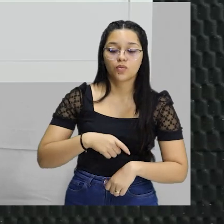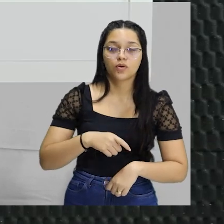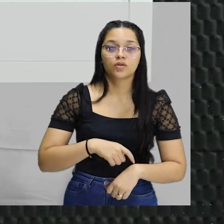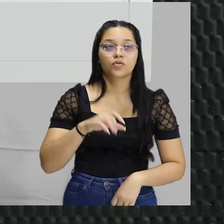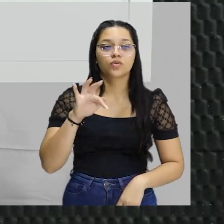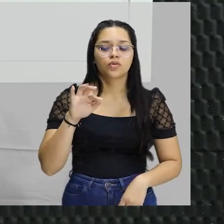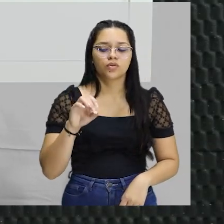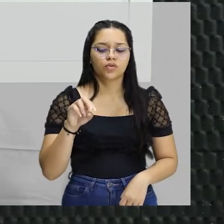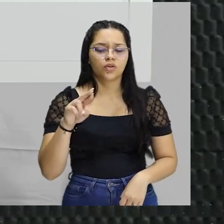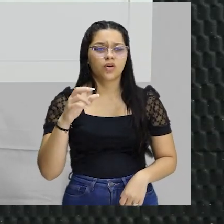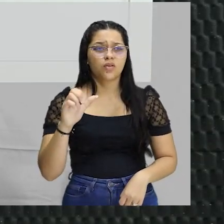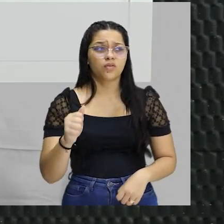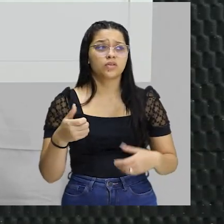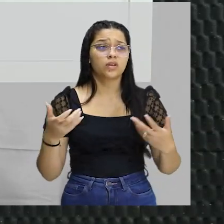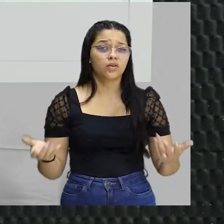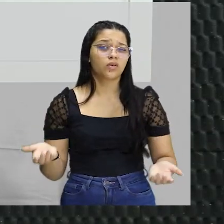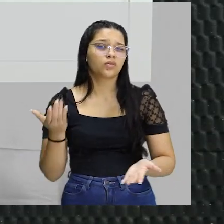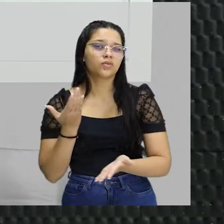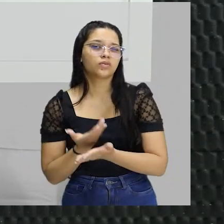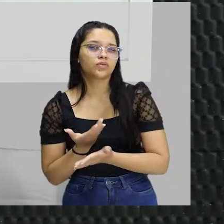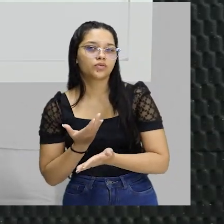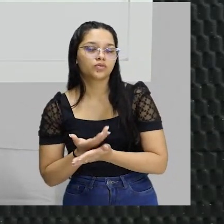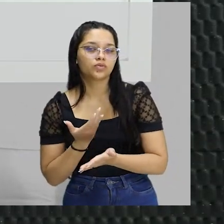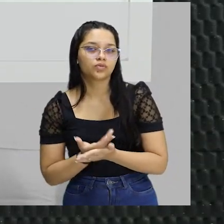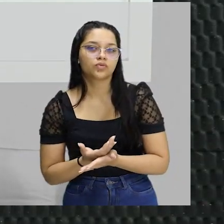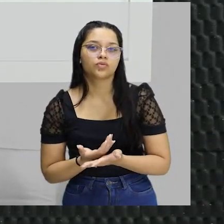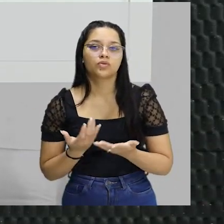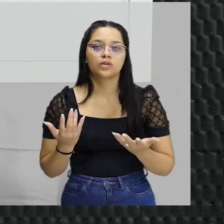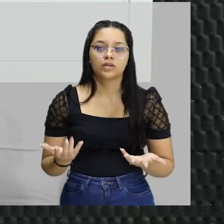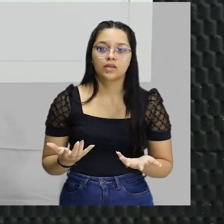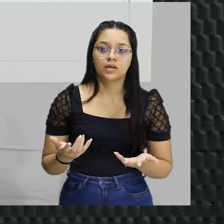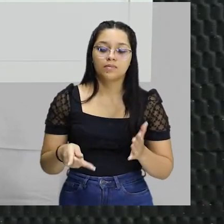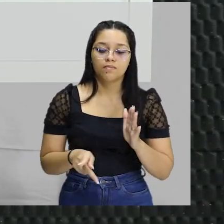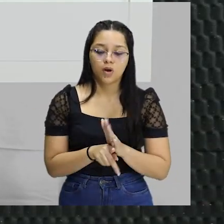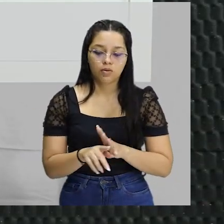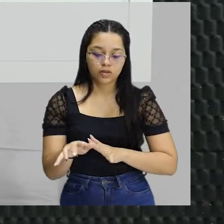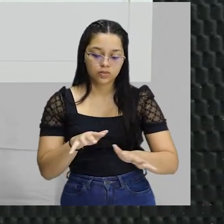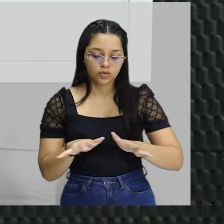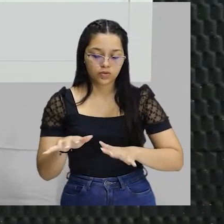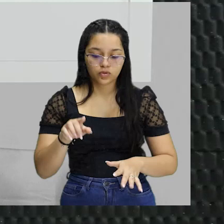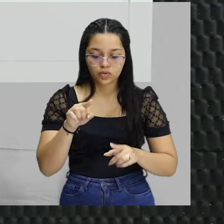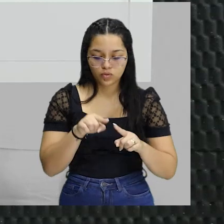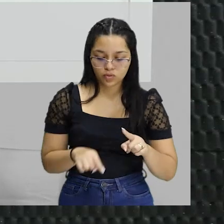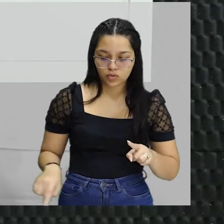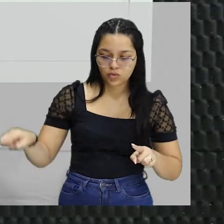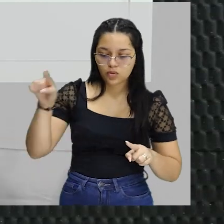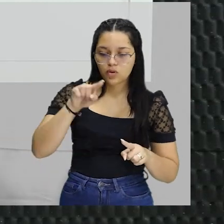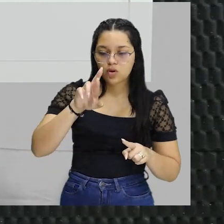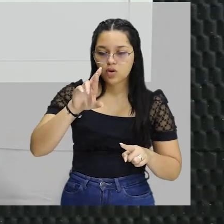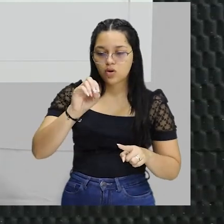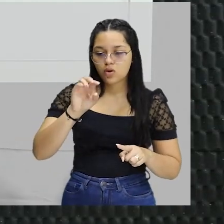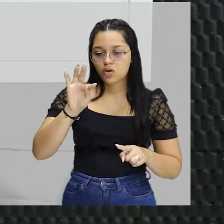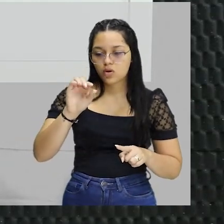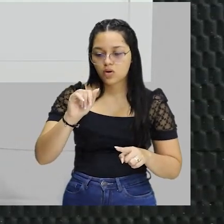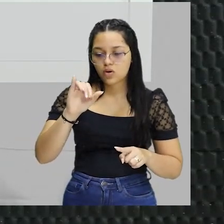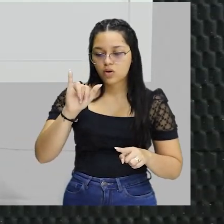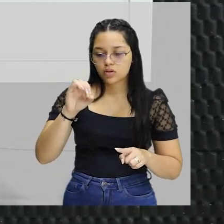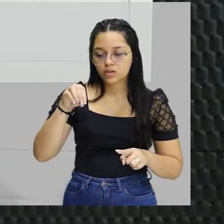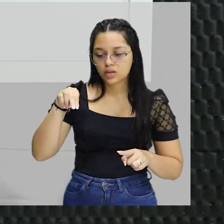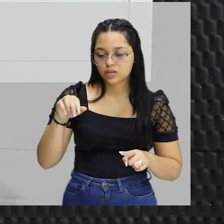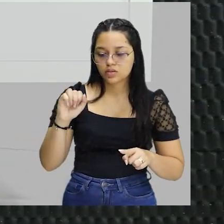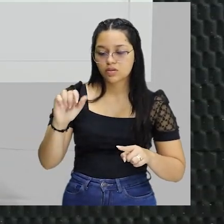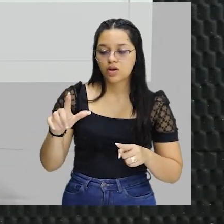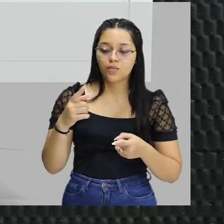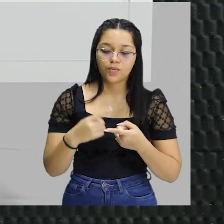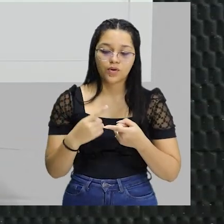força. Aí nós vamos ter que fazer um estudo, né, deste movimento rotacional que ele vai ter que fazer, certo? Porque o momento